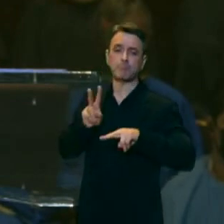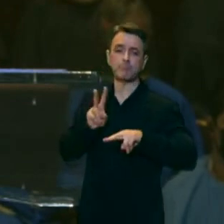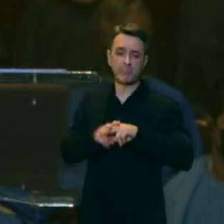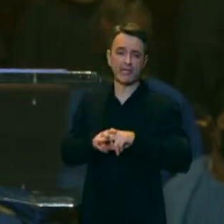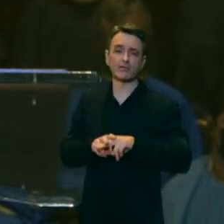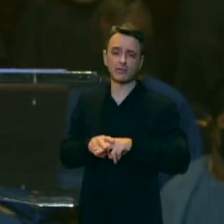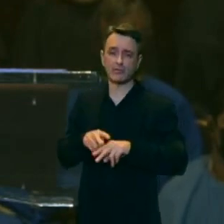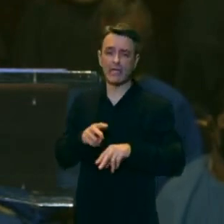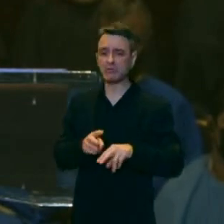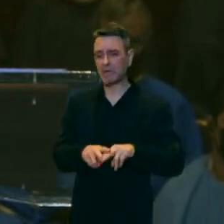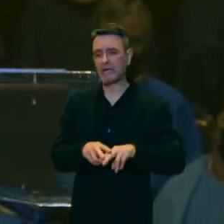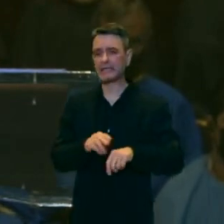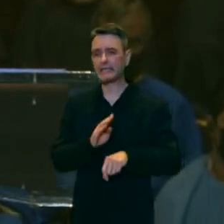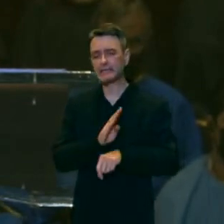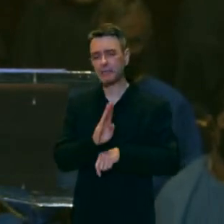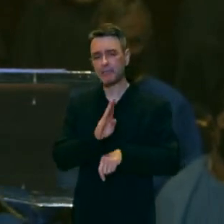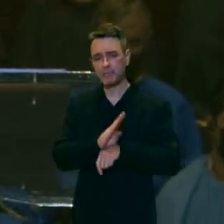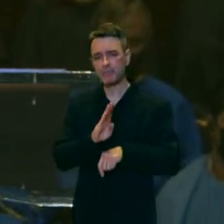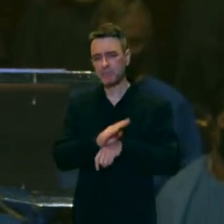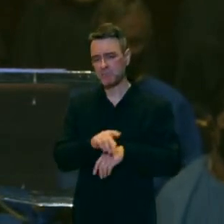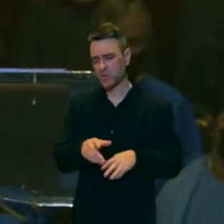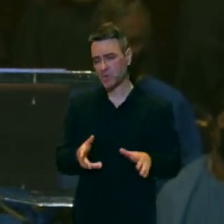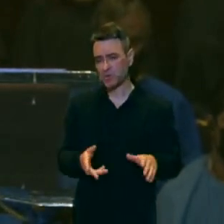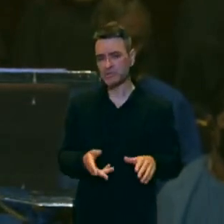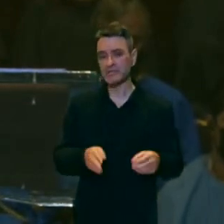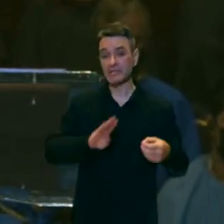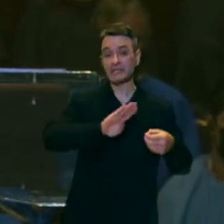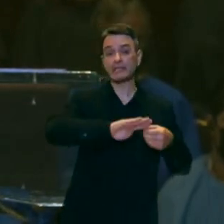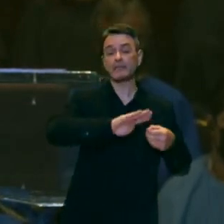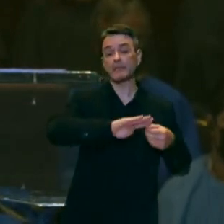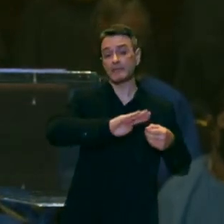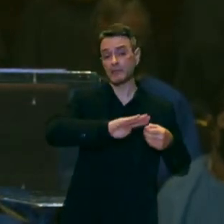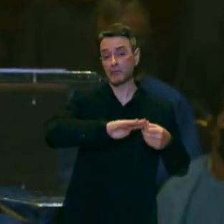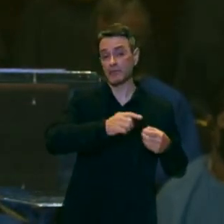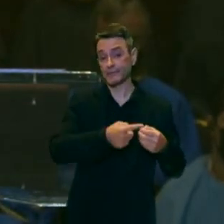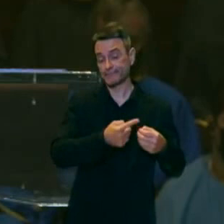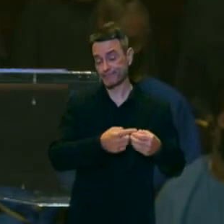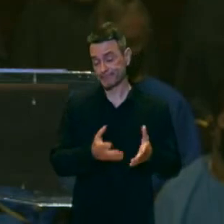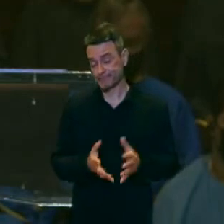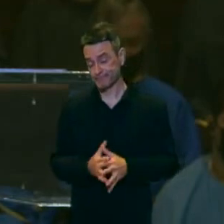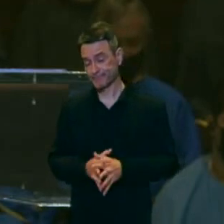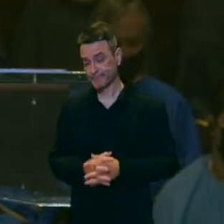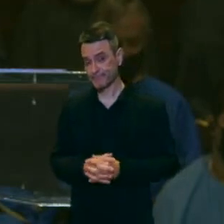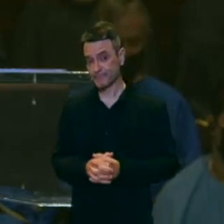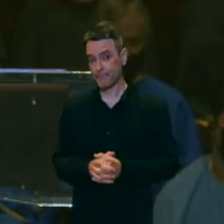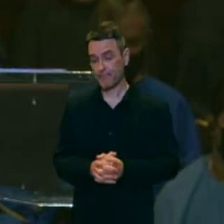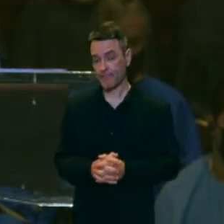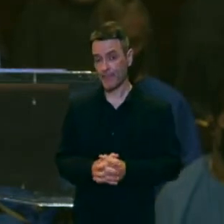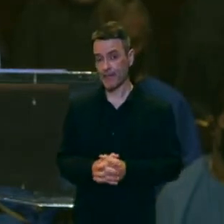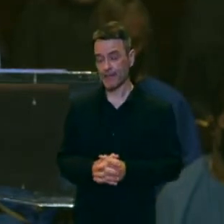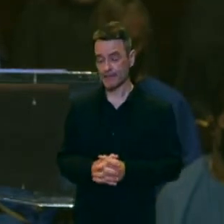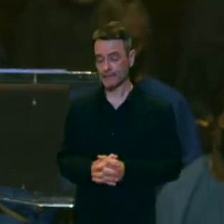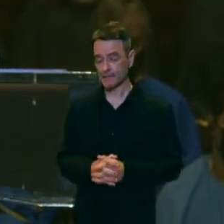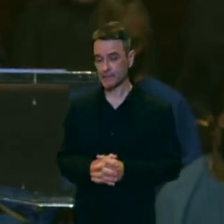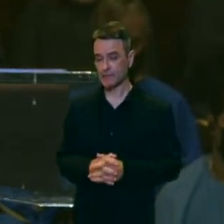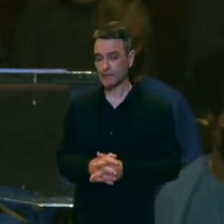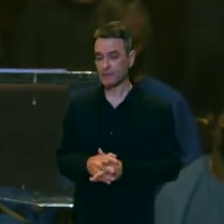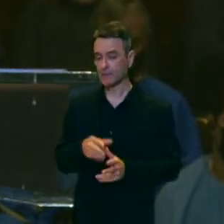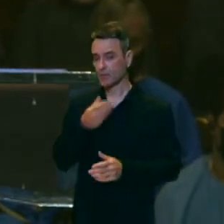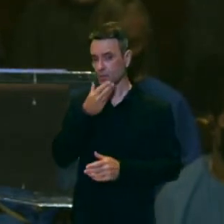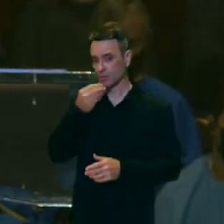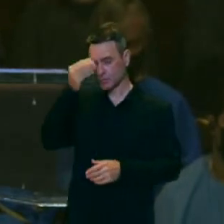diz a Bíblia, e é levado para a Babilônia. Enquanto isso, o seu sobrinho, que estava